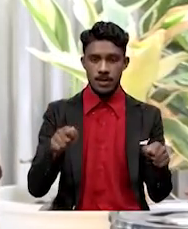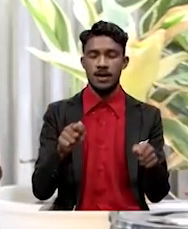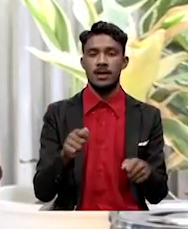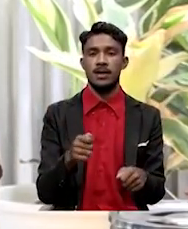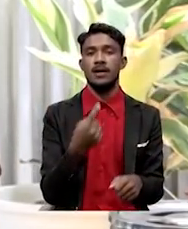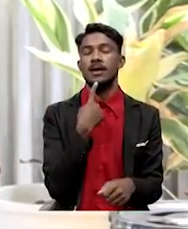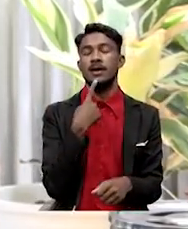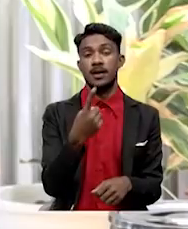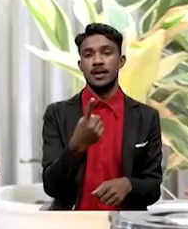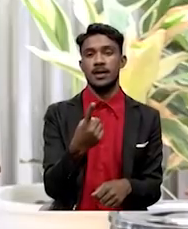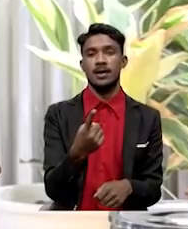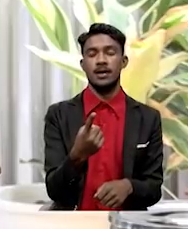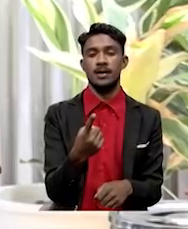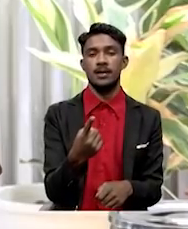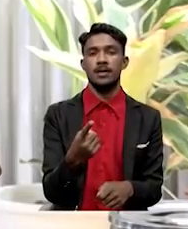dilemático.